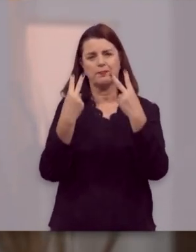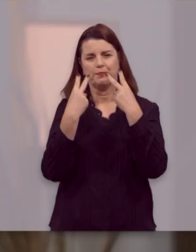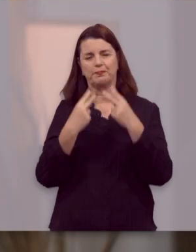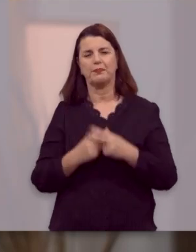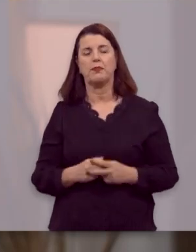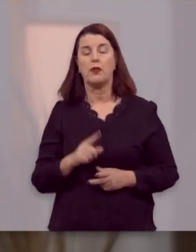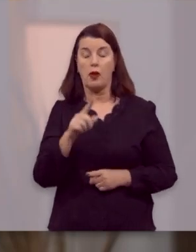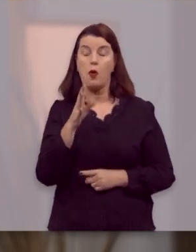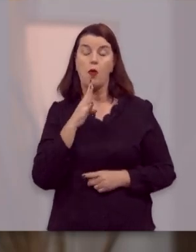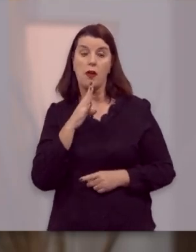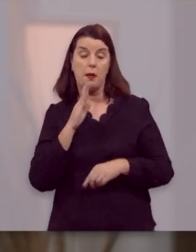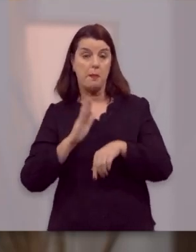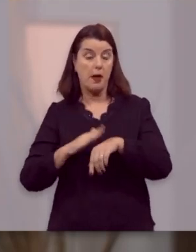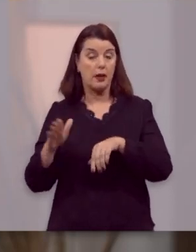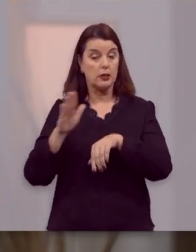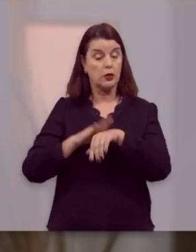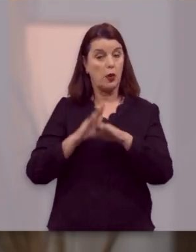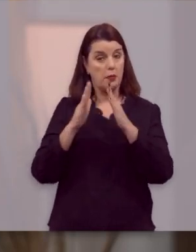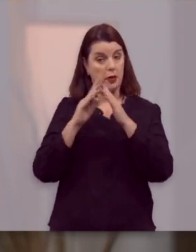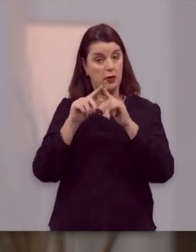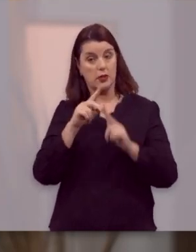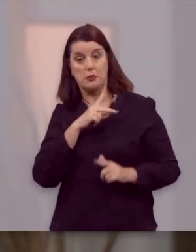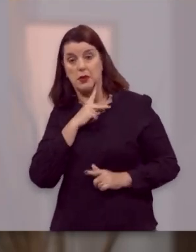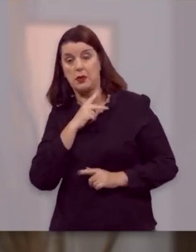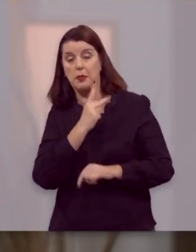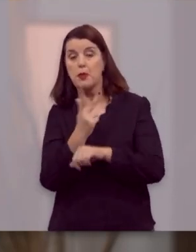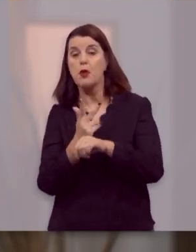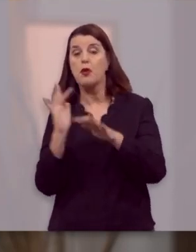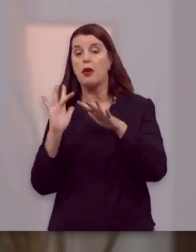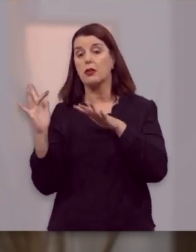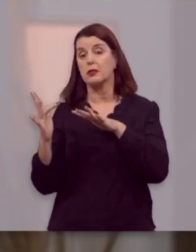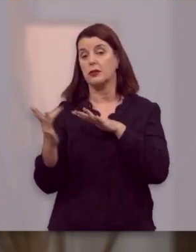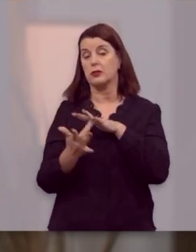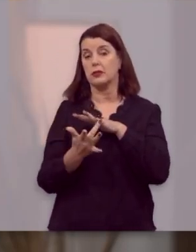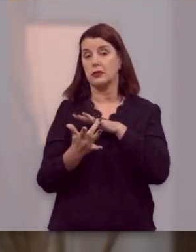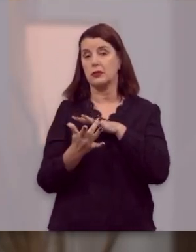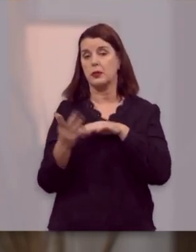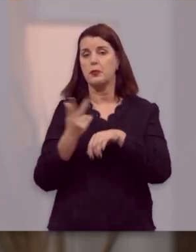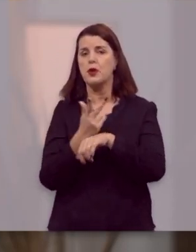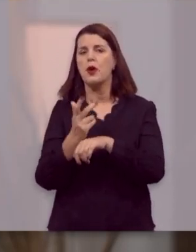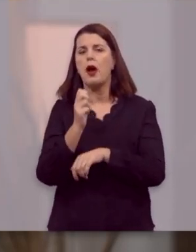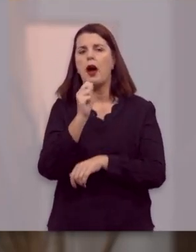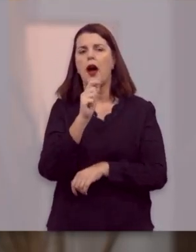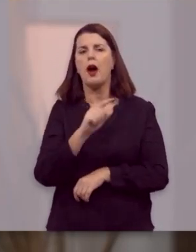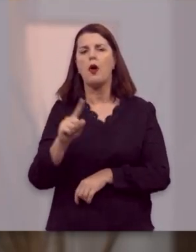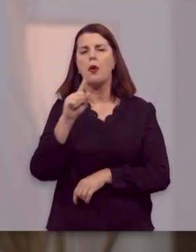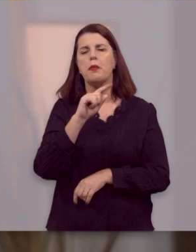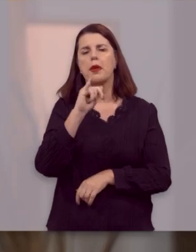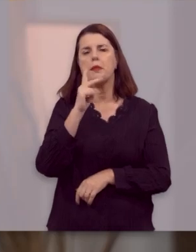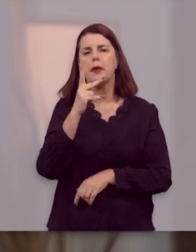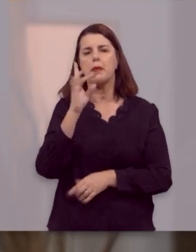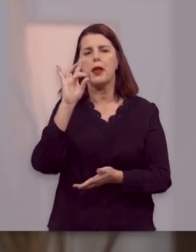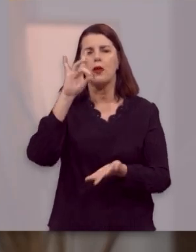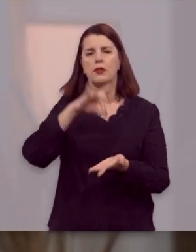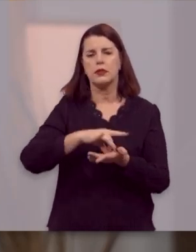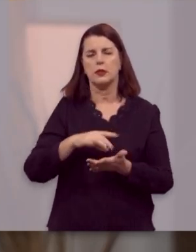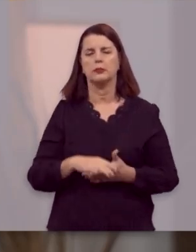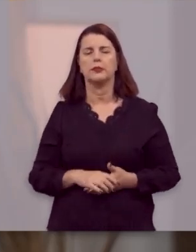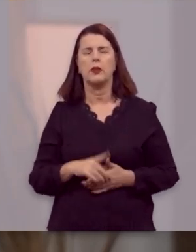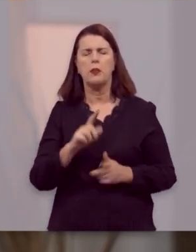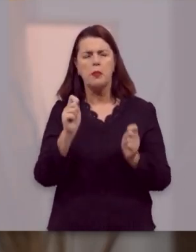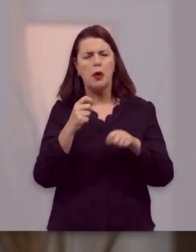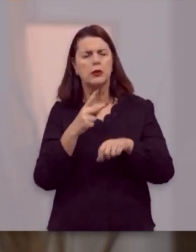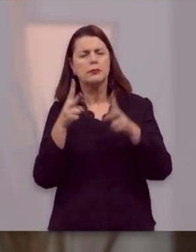acompanha. Se você quer conhecer um pouquinho mais sobre a nossa igreja, nos busque nas redes sociais, procurando pelo @IPBOficial. E lá você